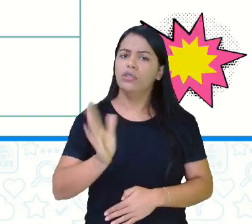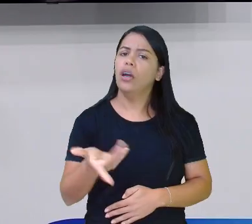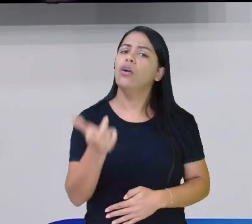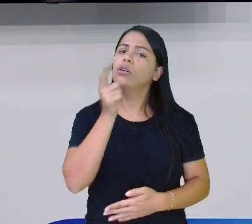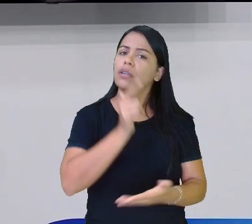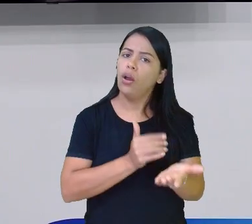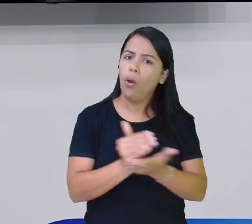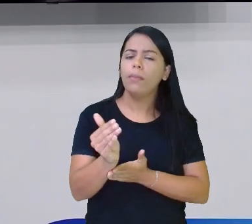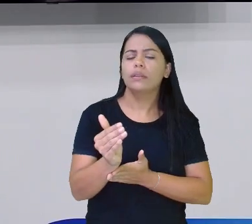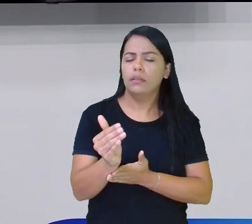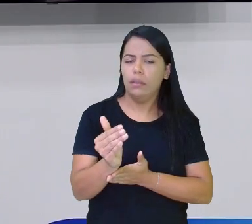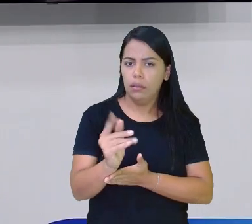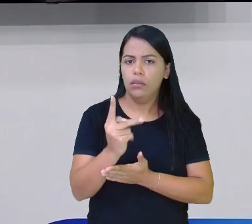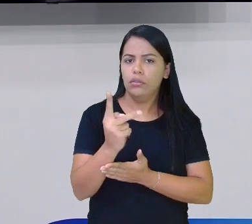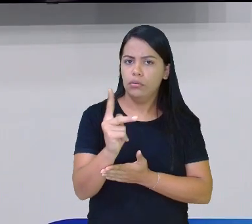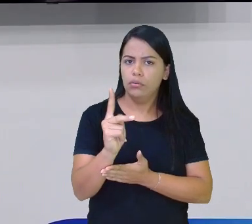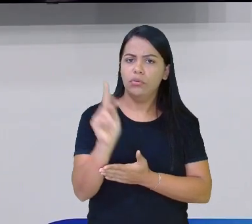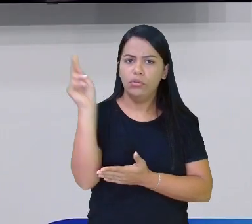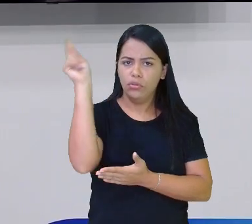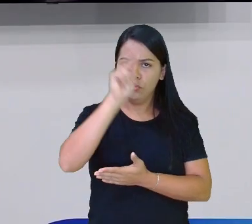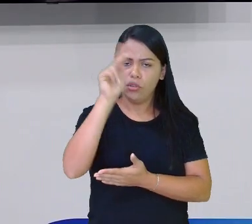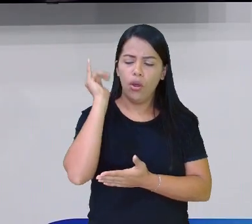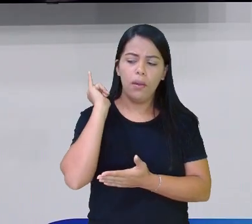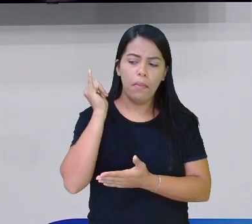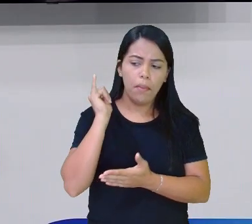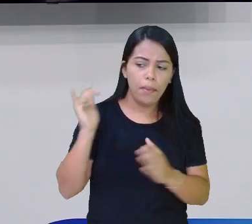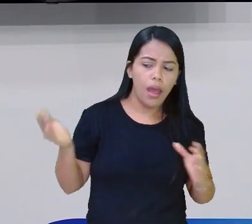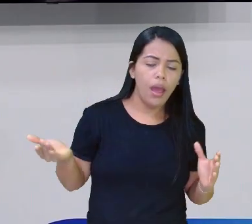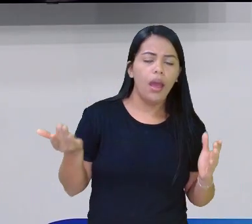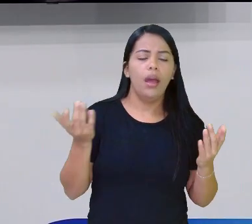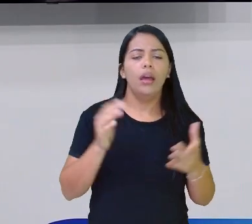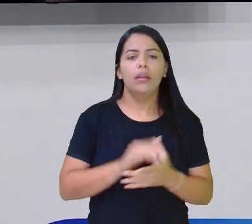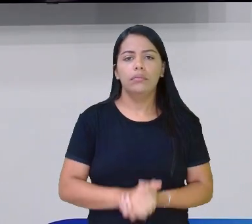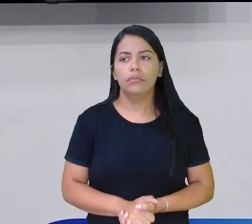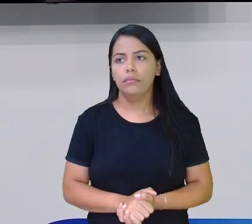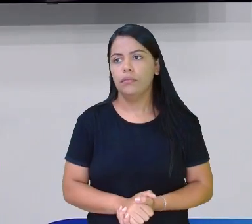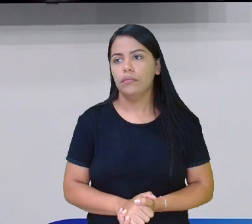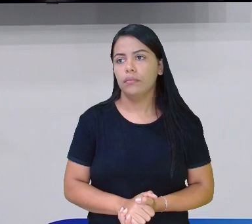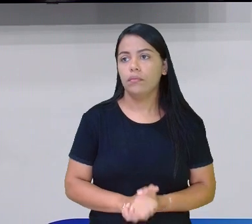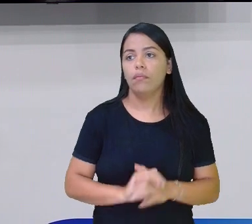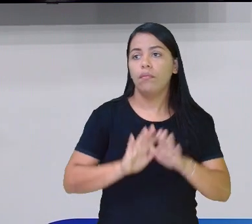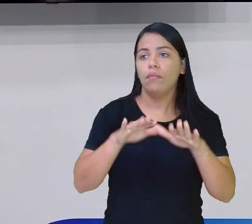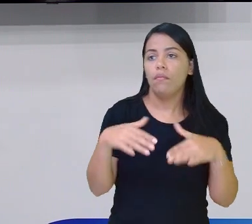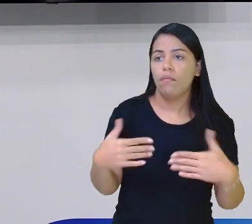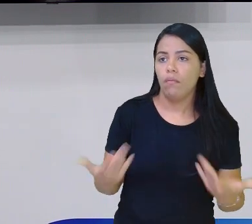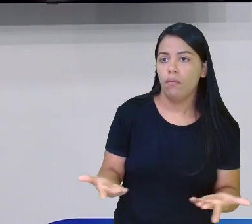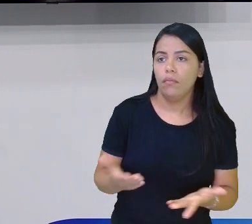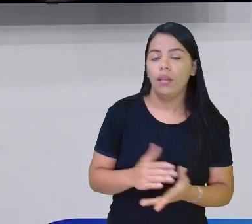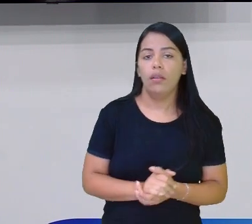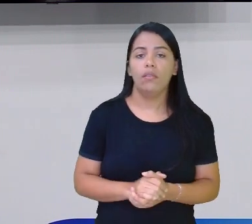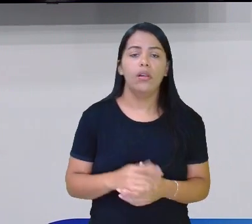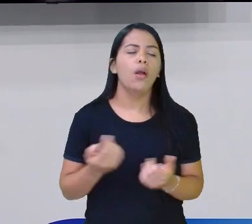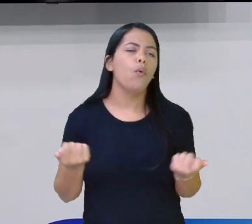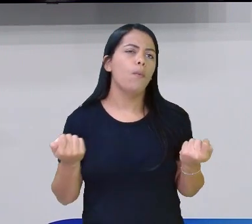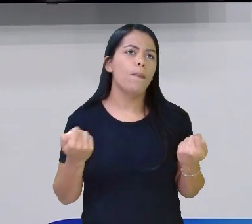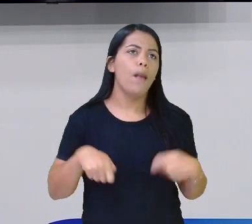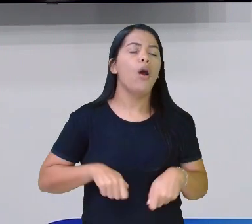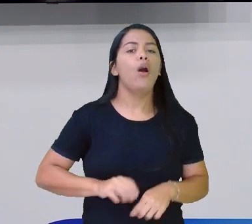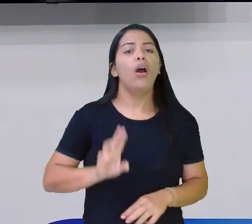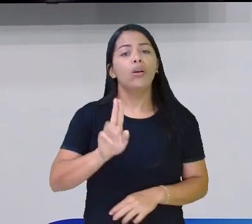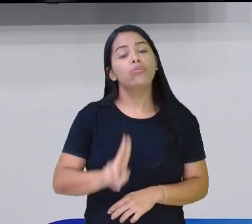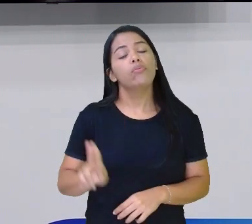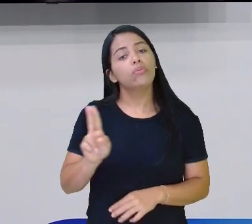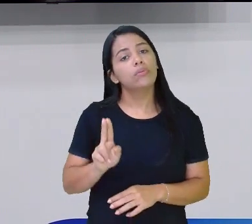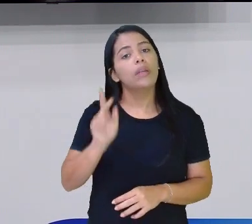Eu te falei no início da aula que você pode fazer com as suas próprias mãozinhas, né? Lápis, borracha, então